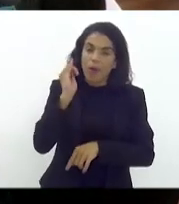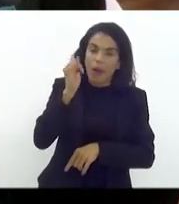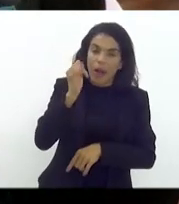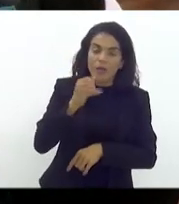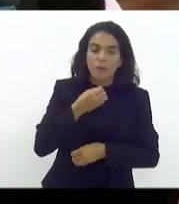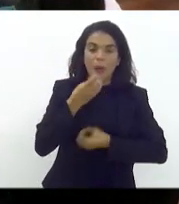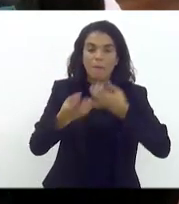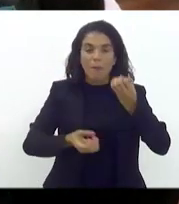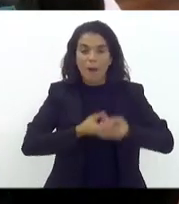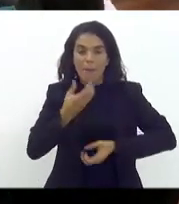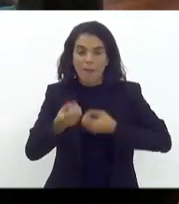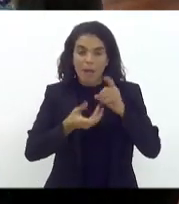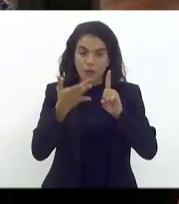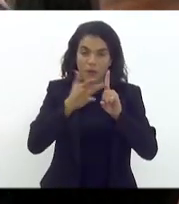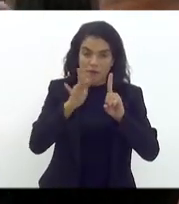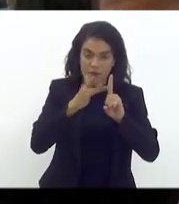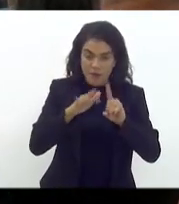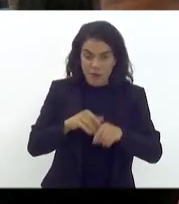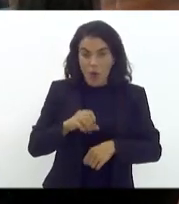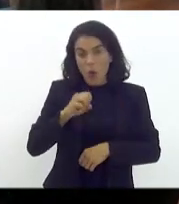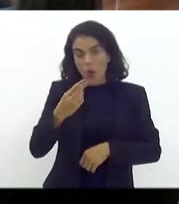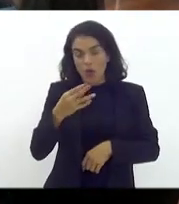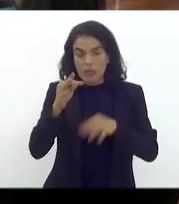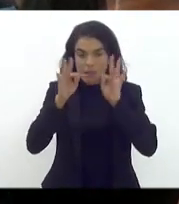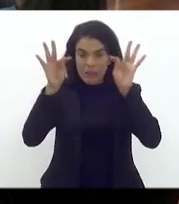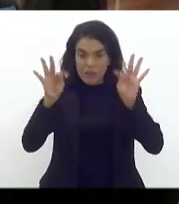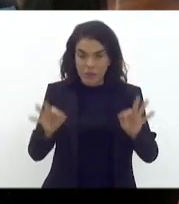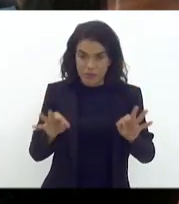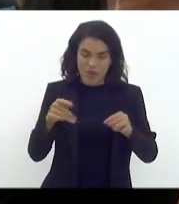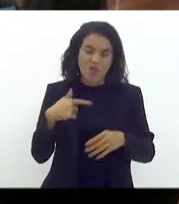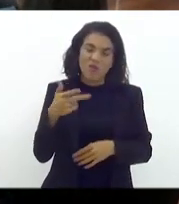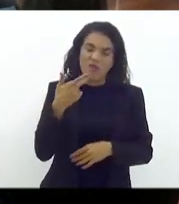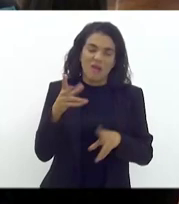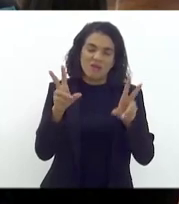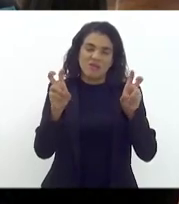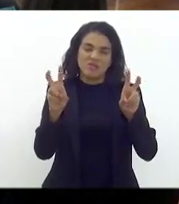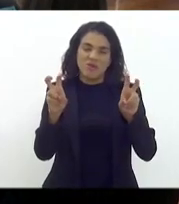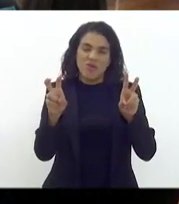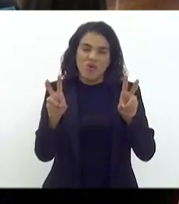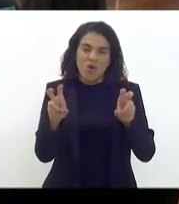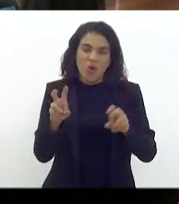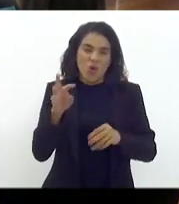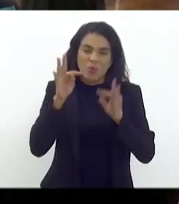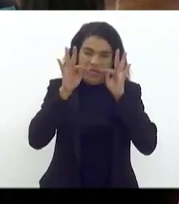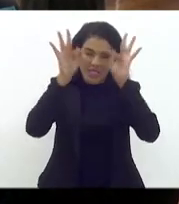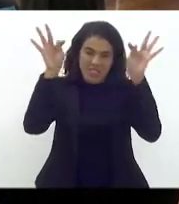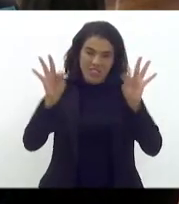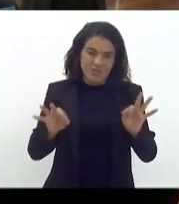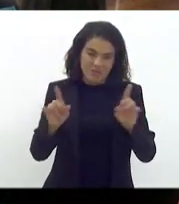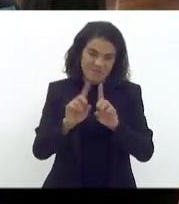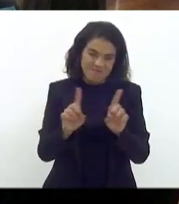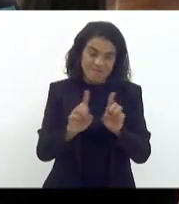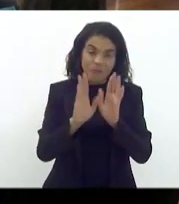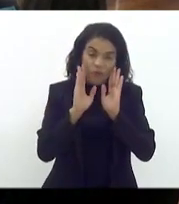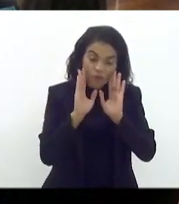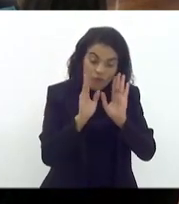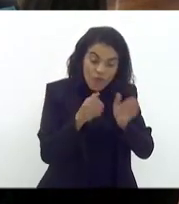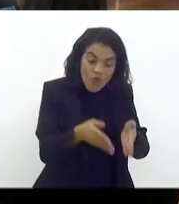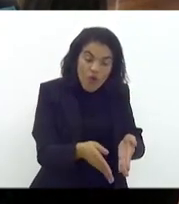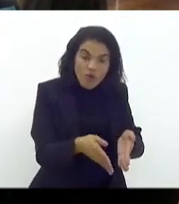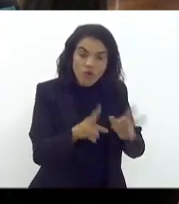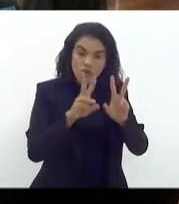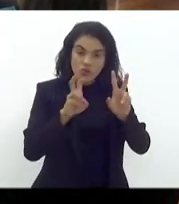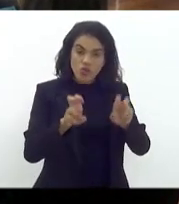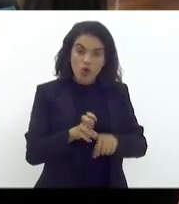uma testemunha ou de minha vida eu não vou entrar na questão do testemunho vou entrar na questão do